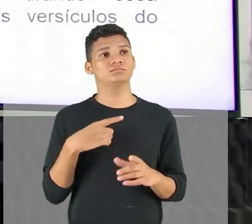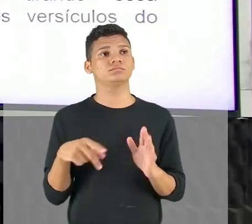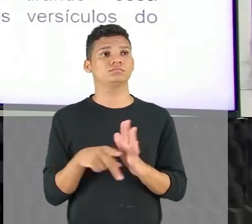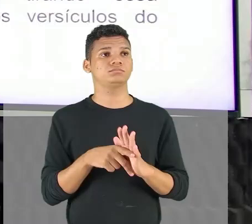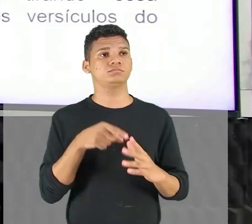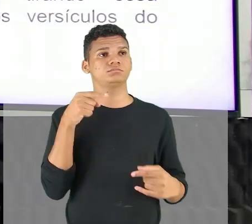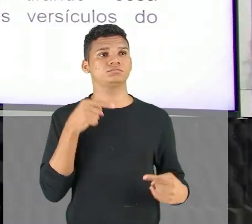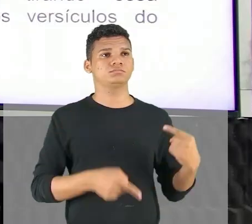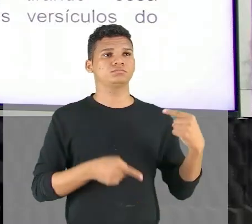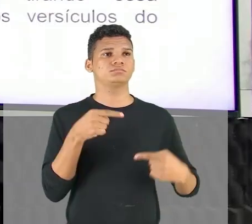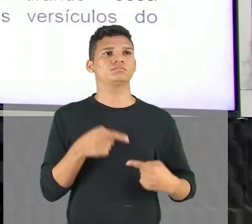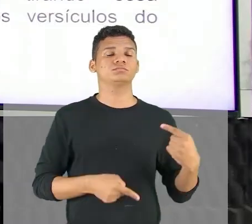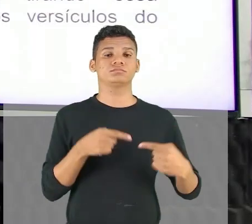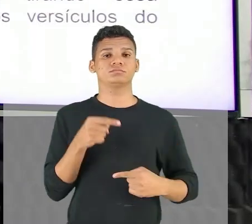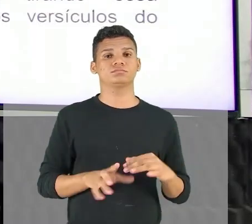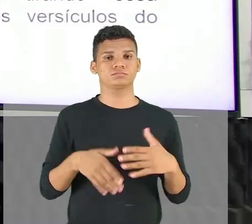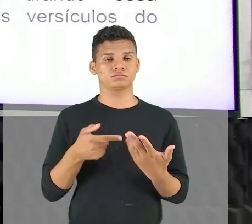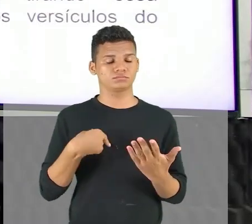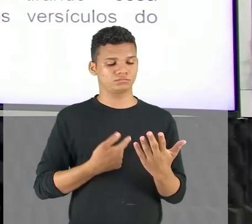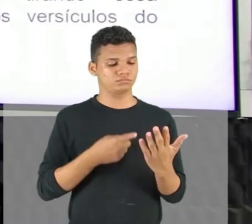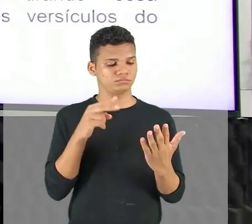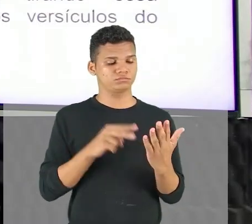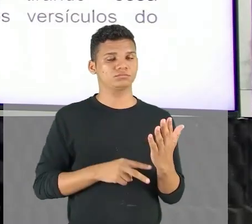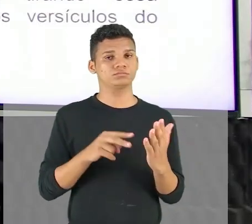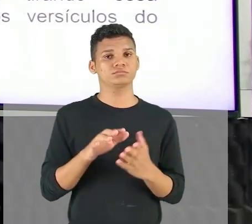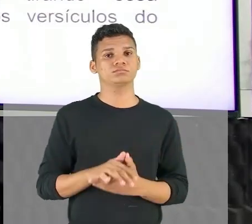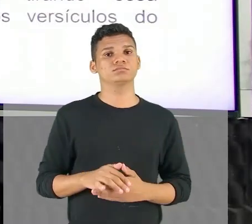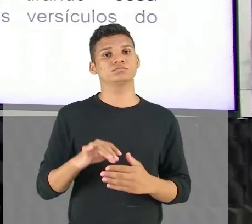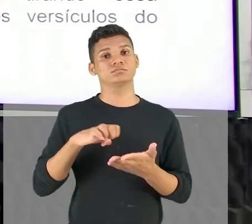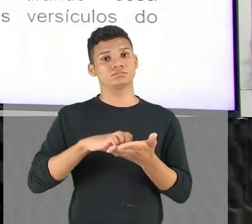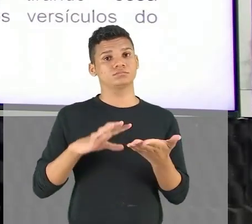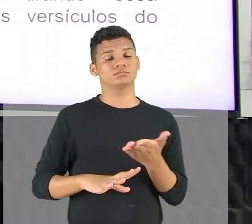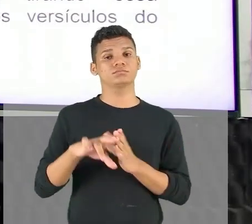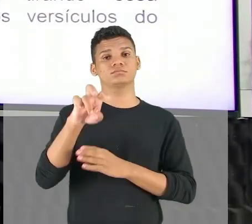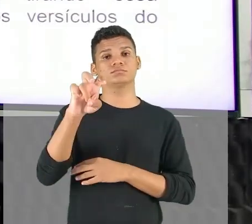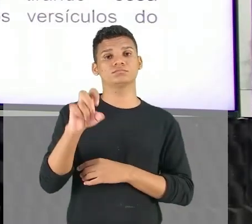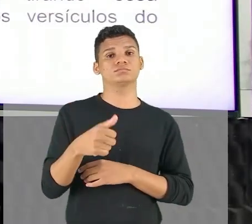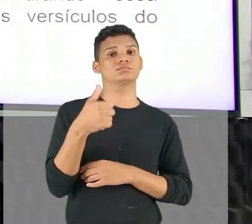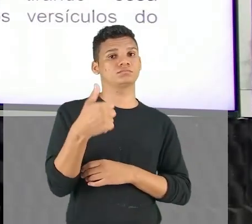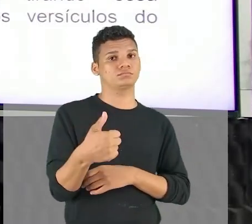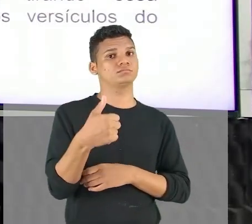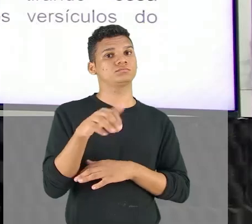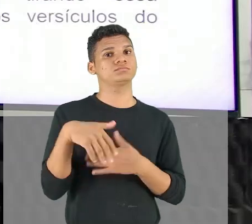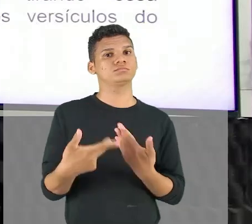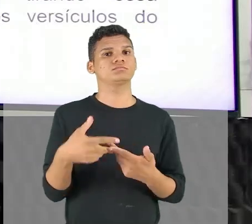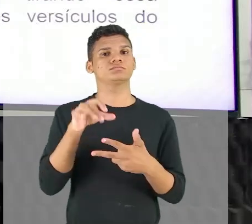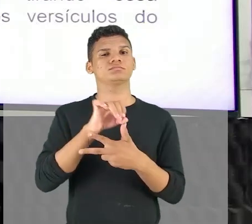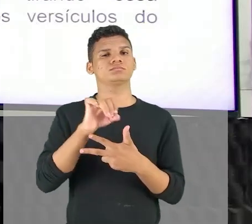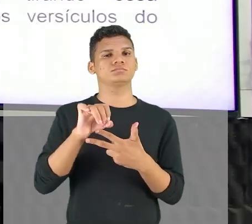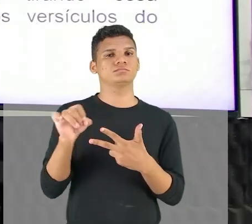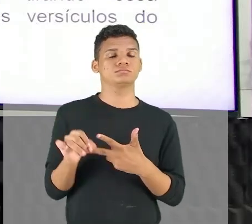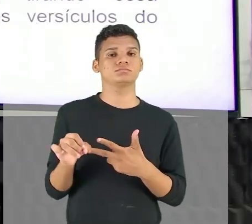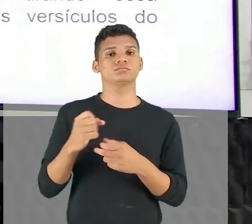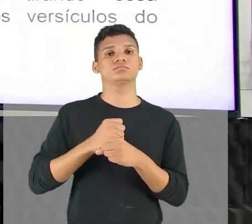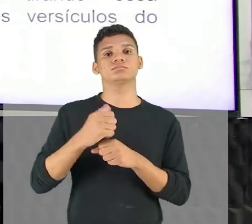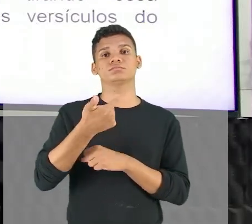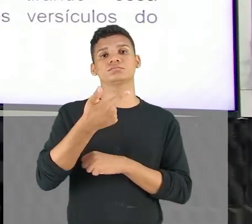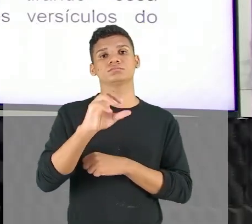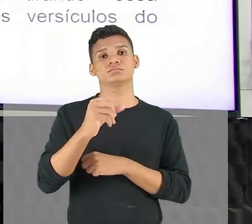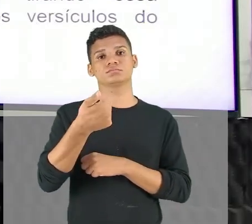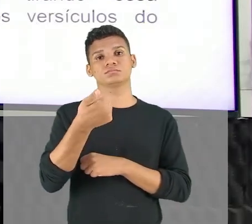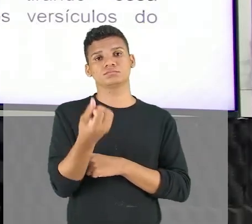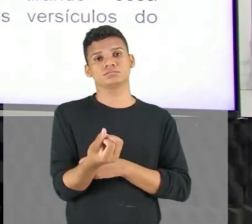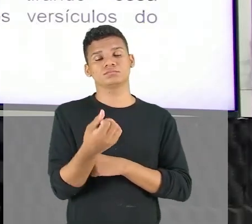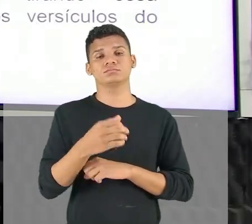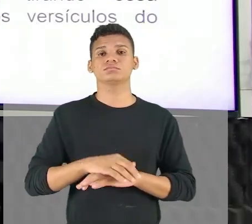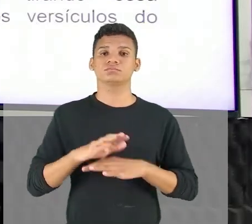Então, aqui no nosso material a gente já está na questão 51, que é uma questão do Enem de 2016,